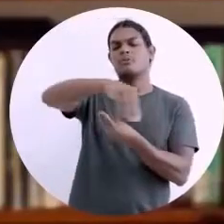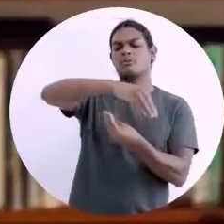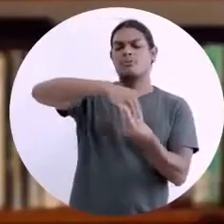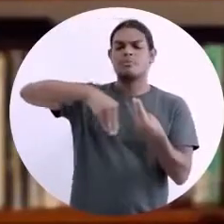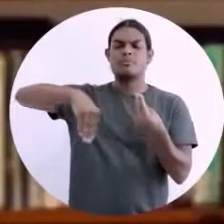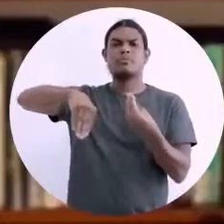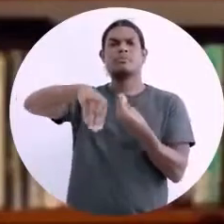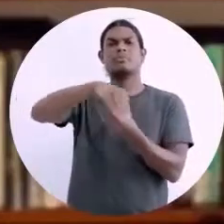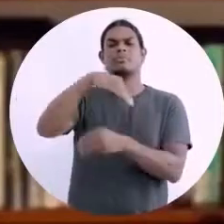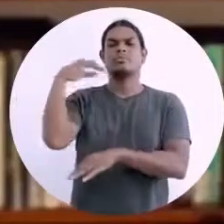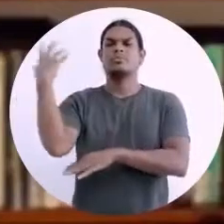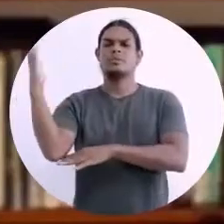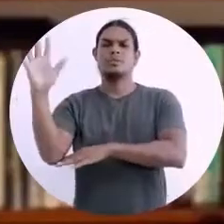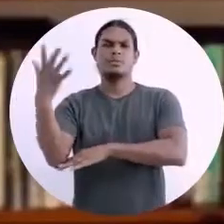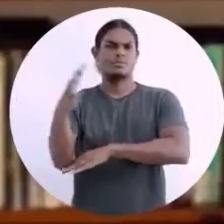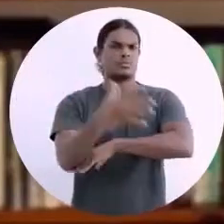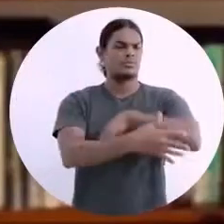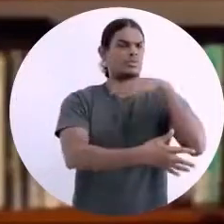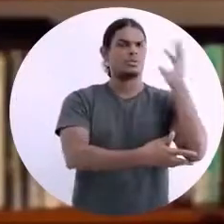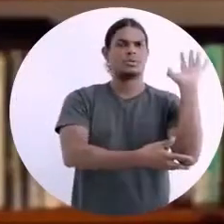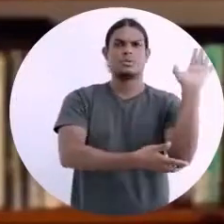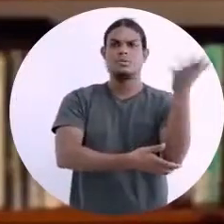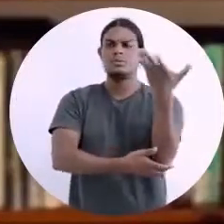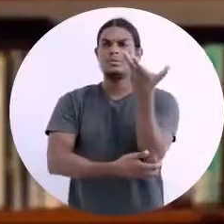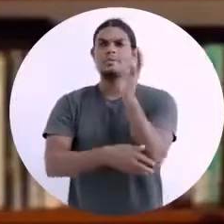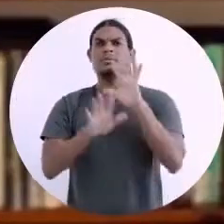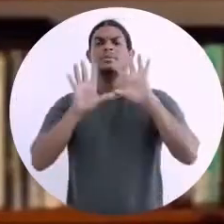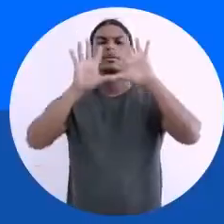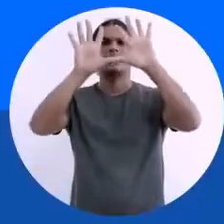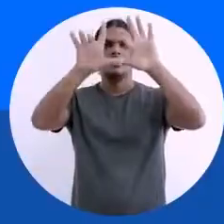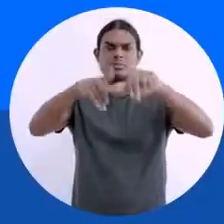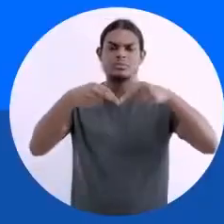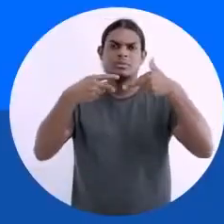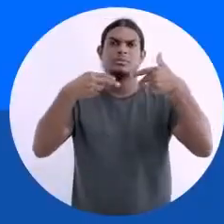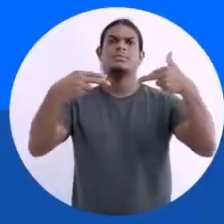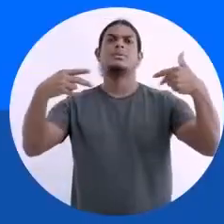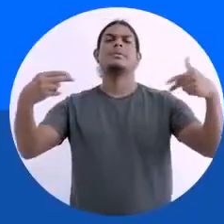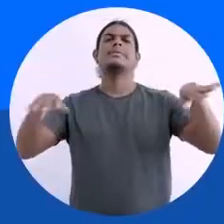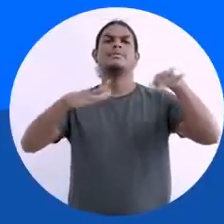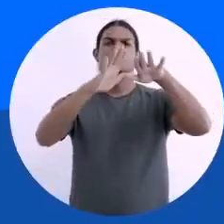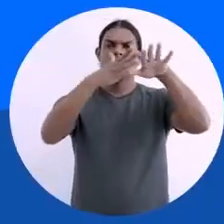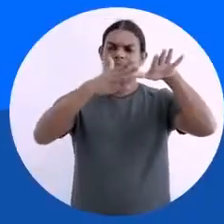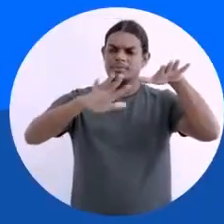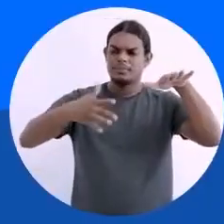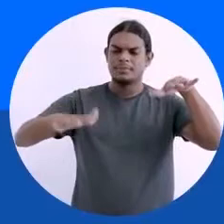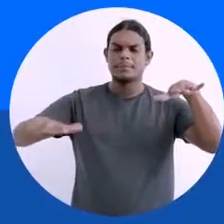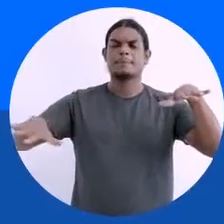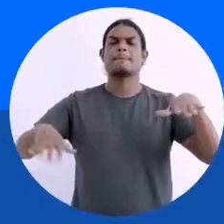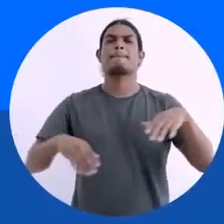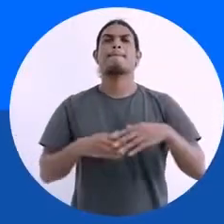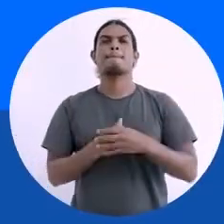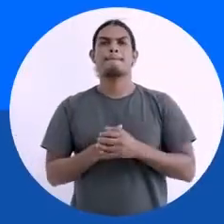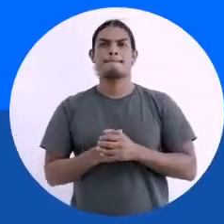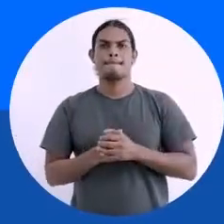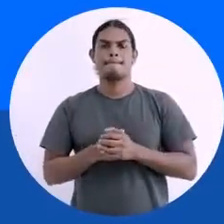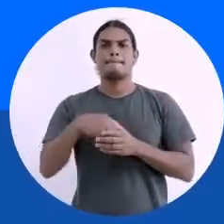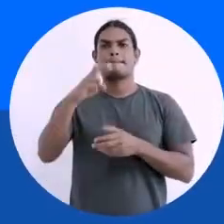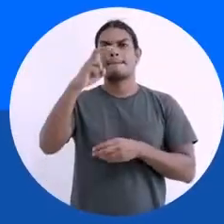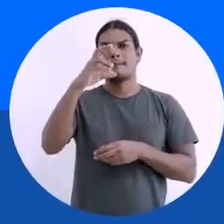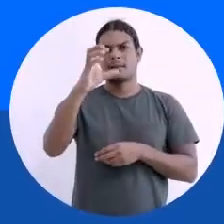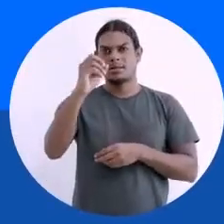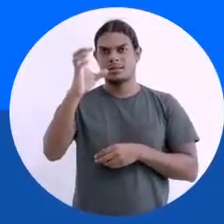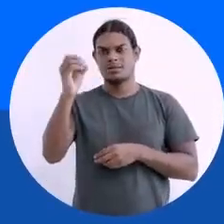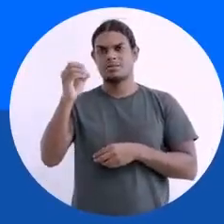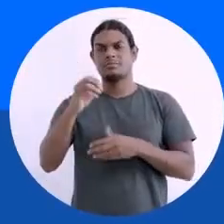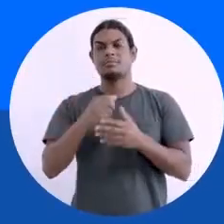A fauna, a flora, o mundo, os oceanos, isso remete às ciências naturais, que seria a classe seguinte, 500.